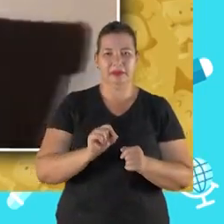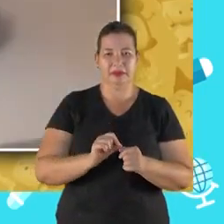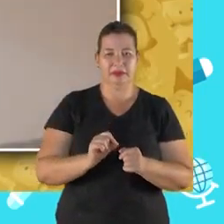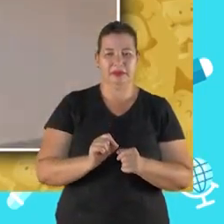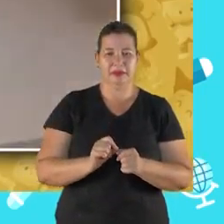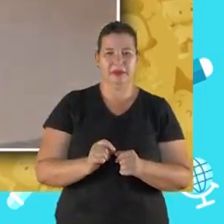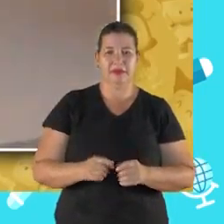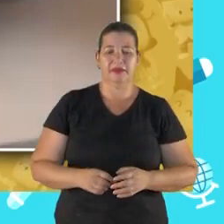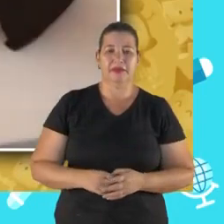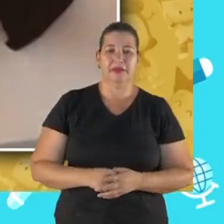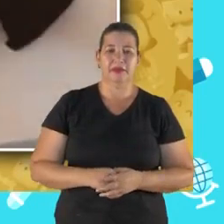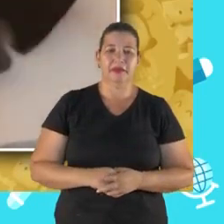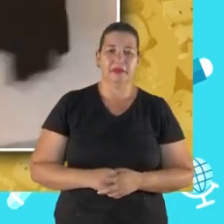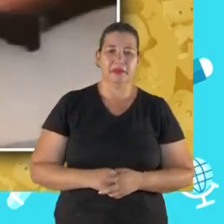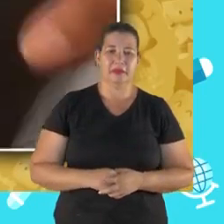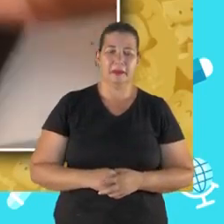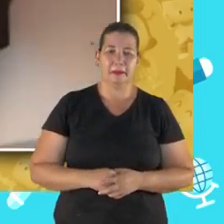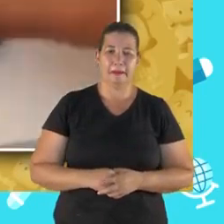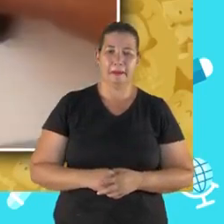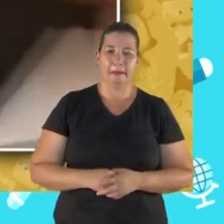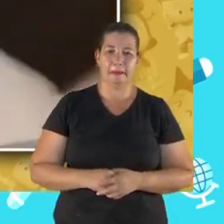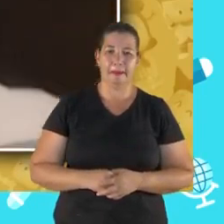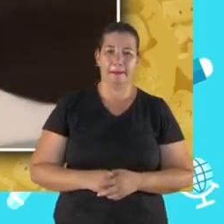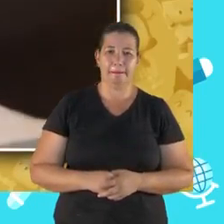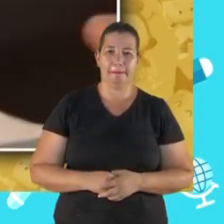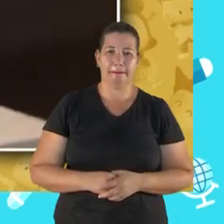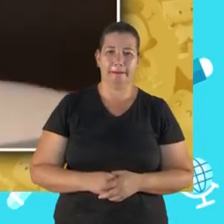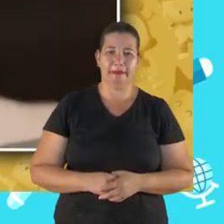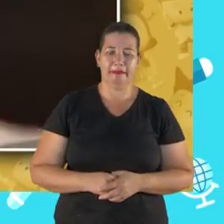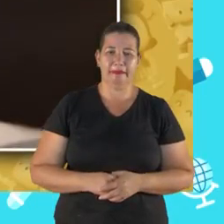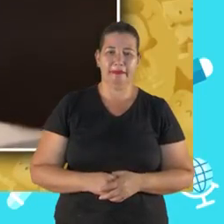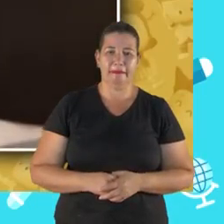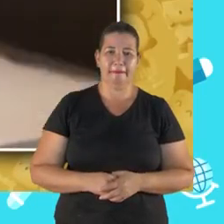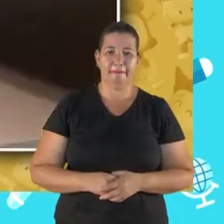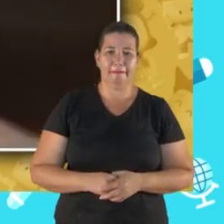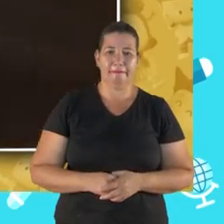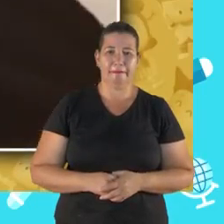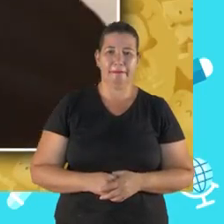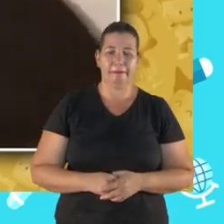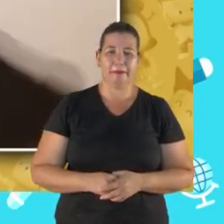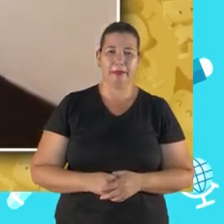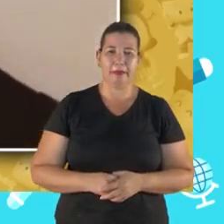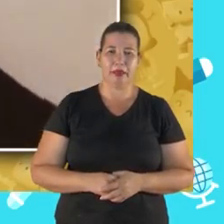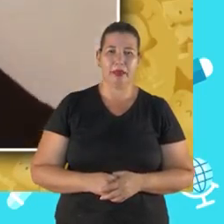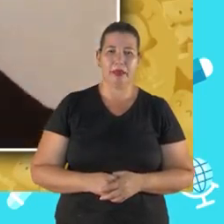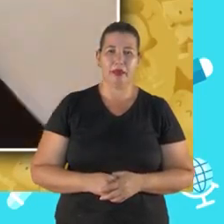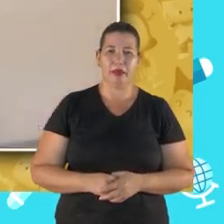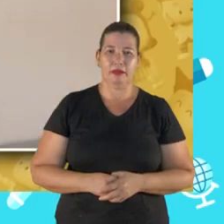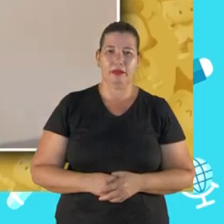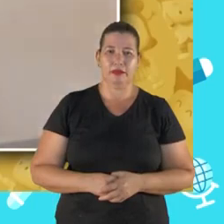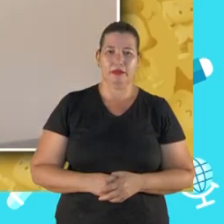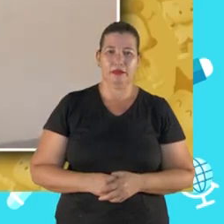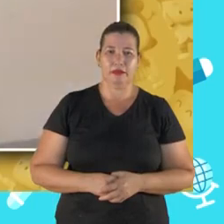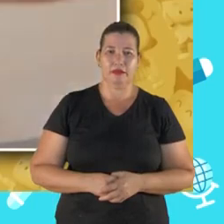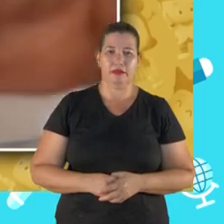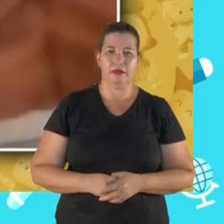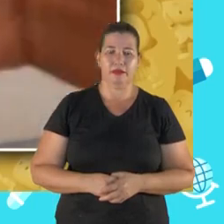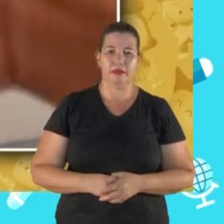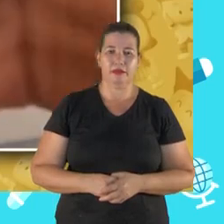lá começar a fazer a nossa abayomi, que é essa boneca africana, símbolo